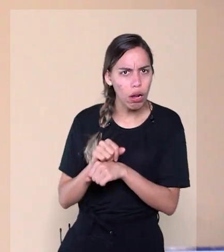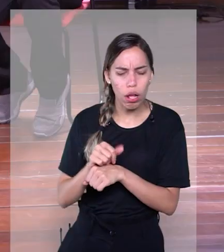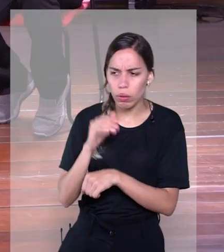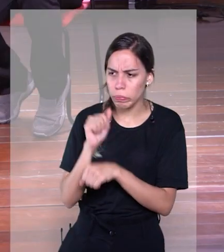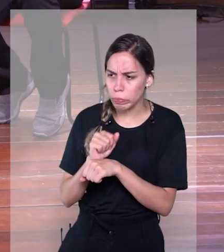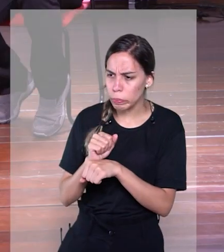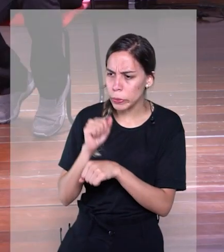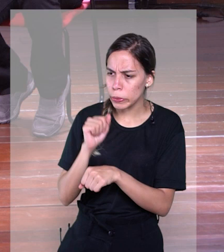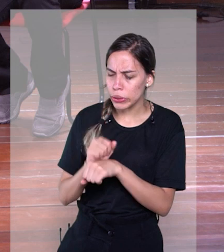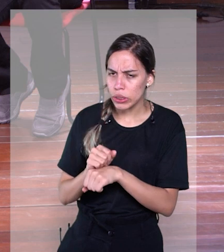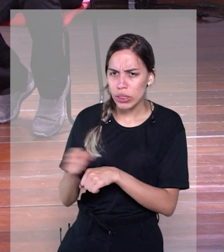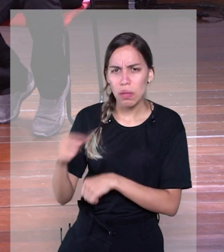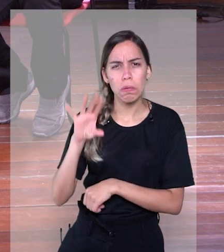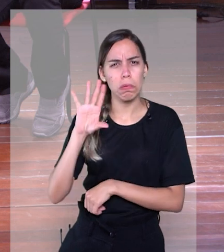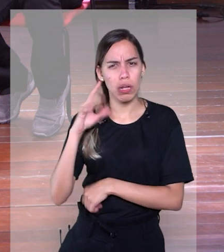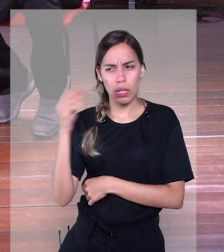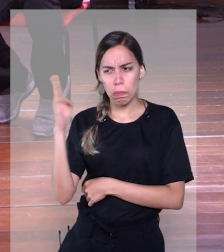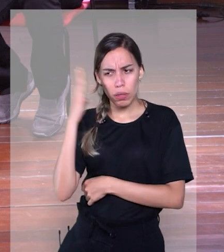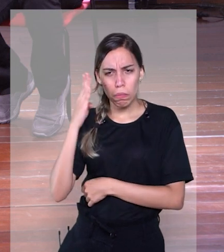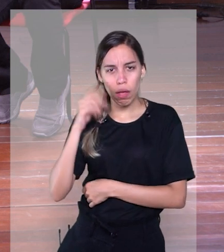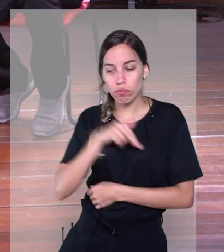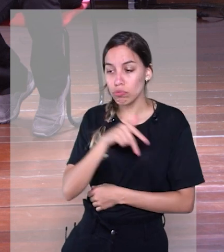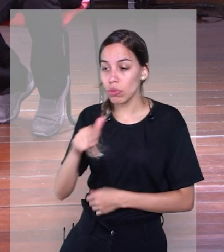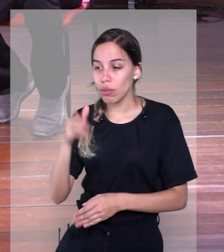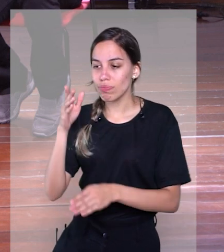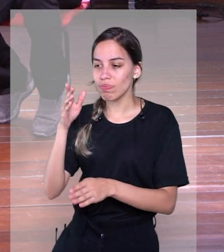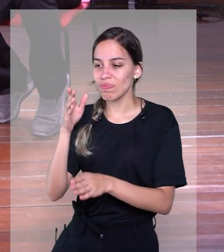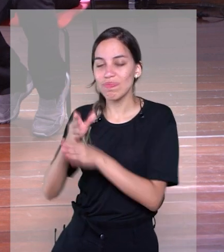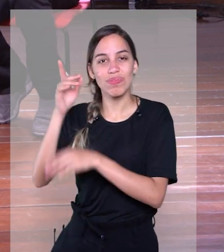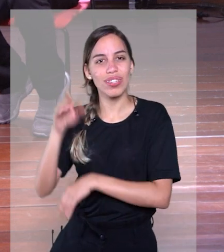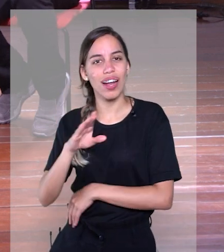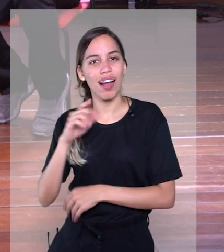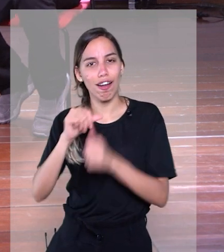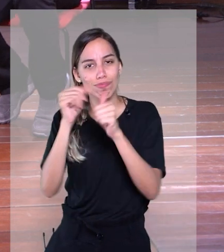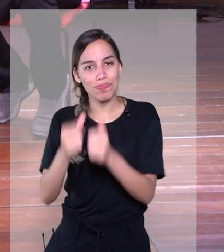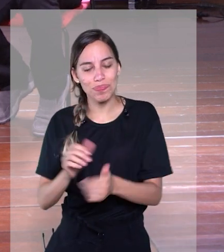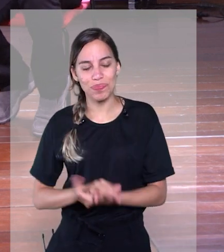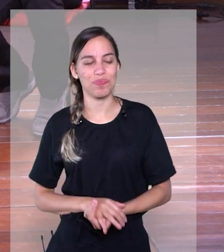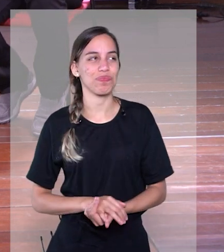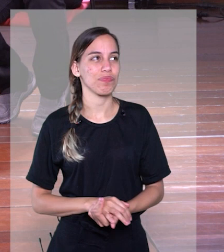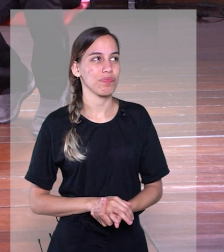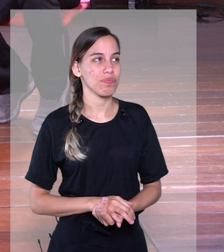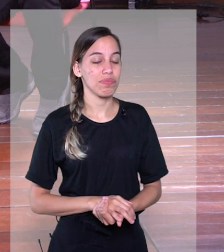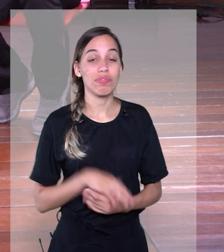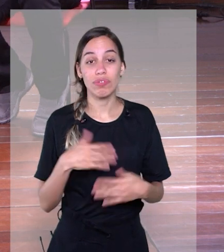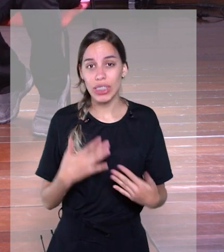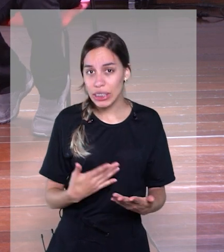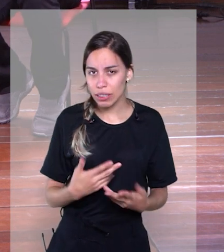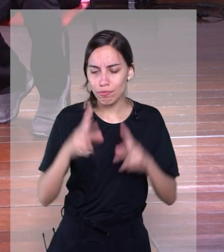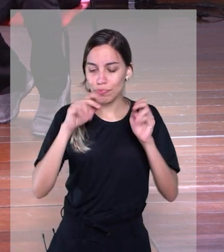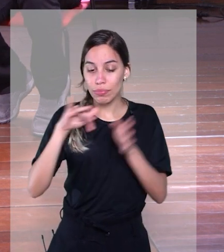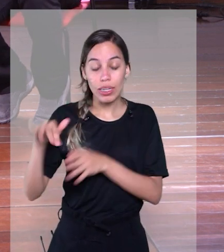Enfim. Que história incrível que é a fotografia do Rogério, com essa história do Carlos, apaixonado com fotografia